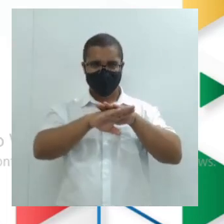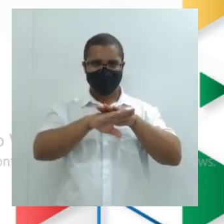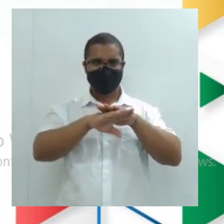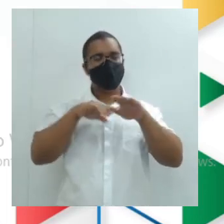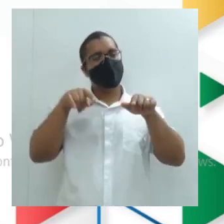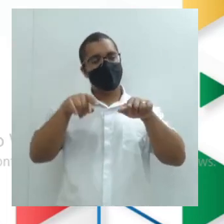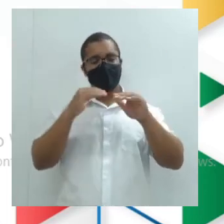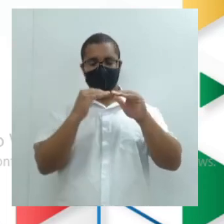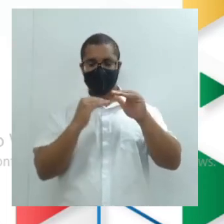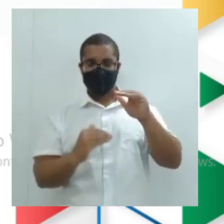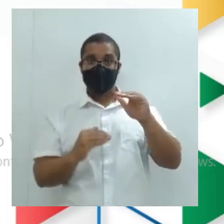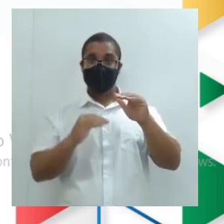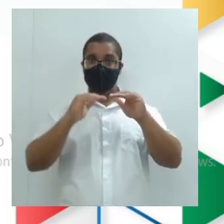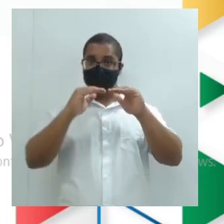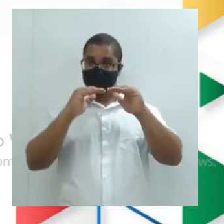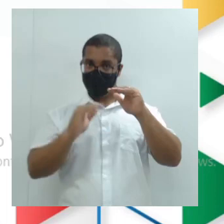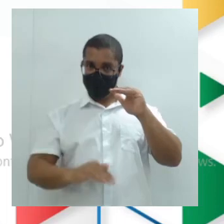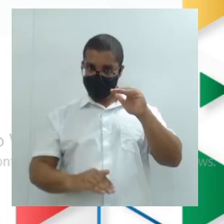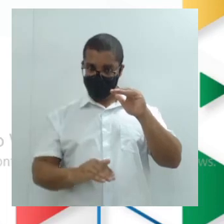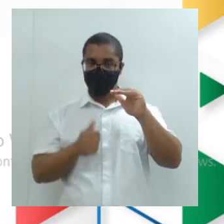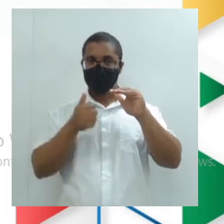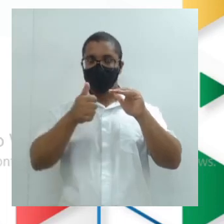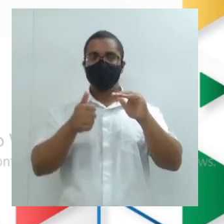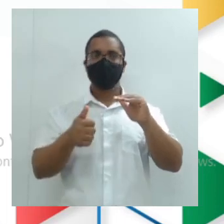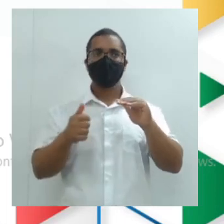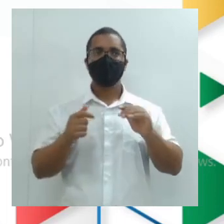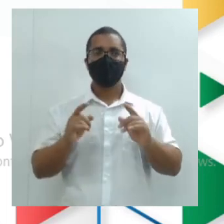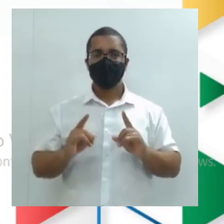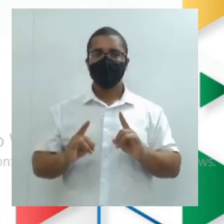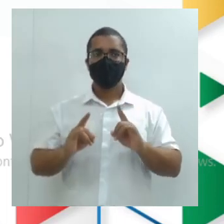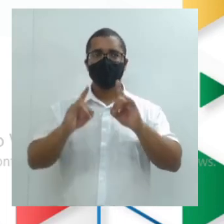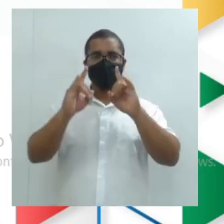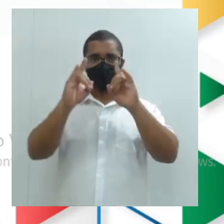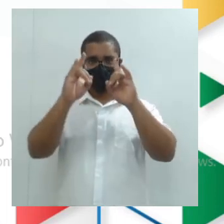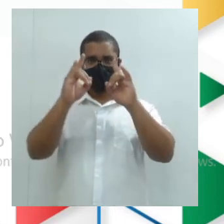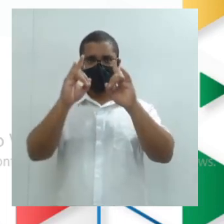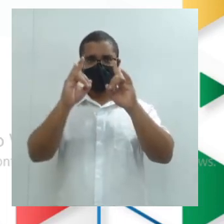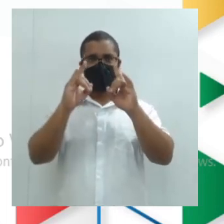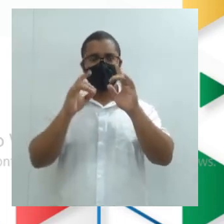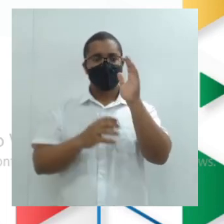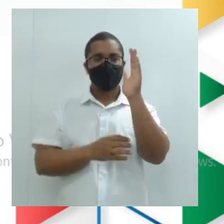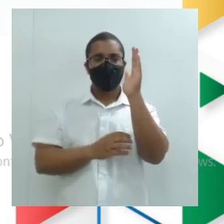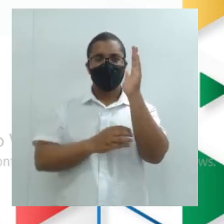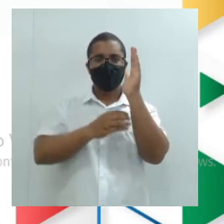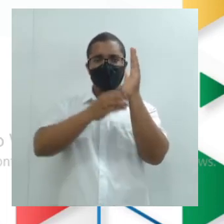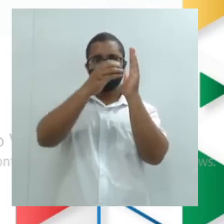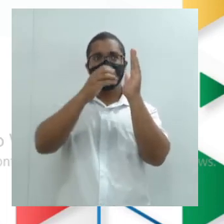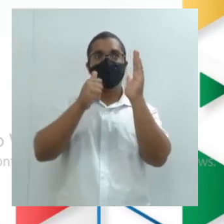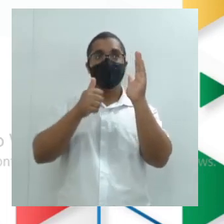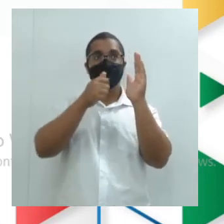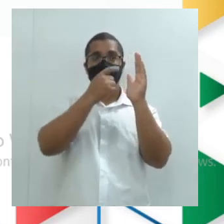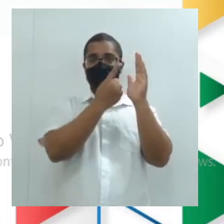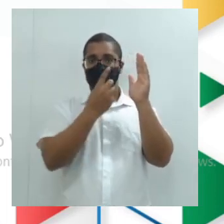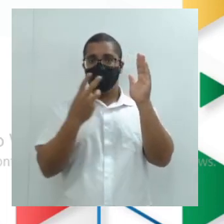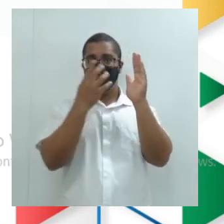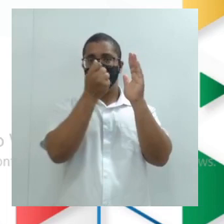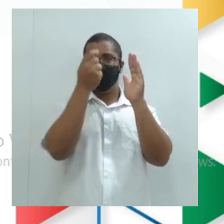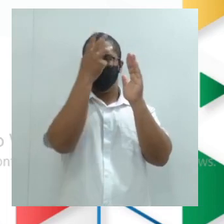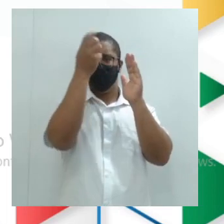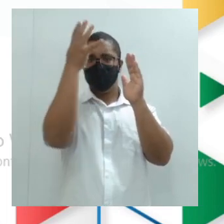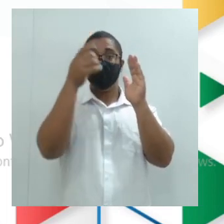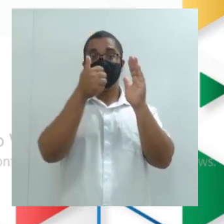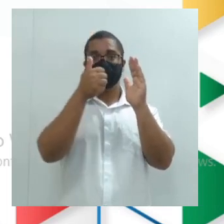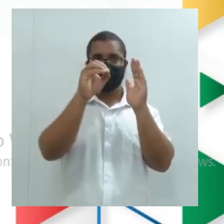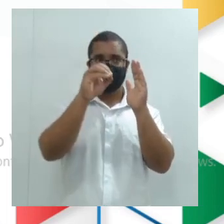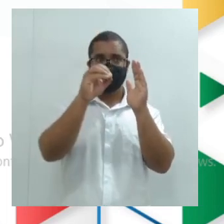tá? Observe o painel do elevador. Então, eu tenho aí os 10 andares indicados, o térreo como elemento divisório